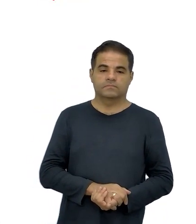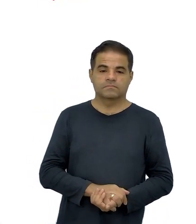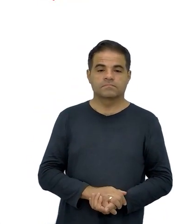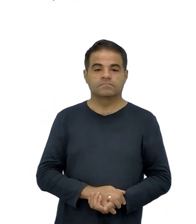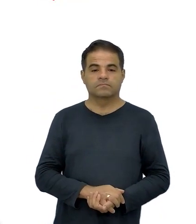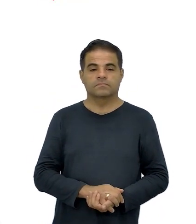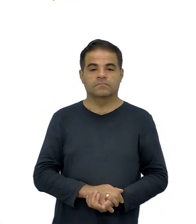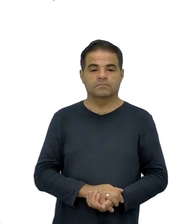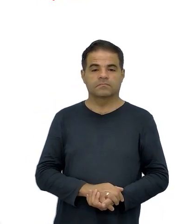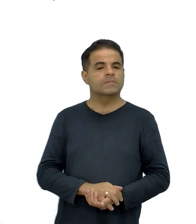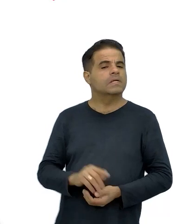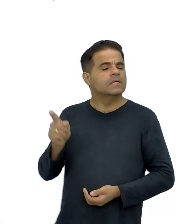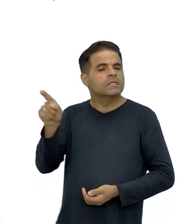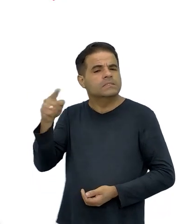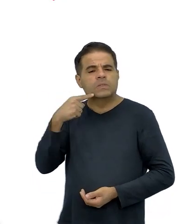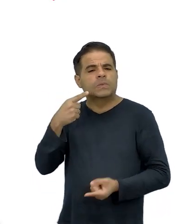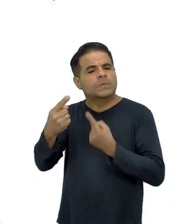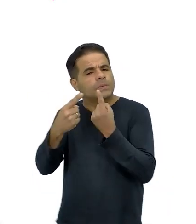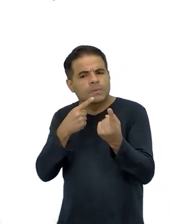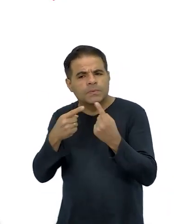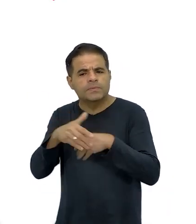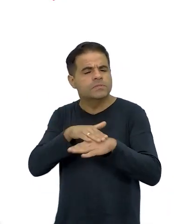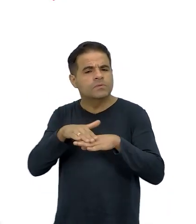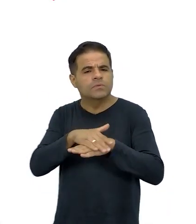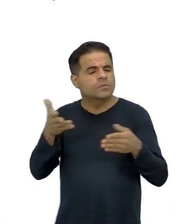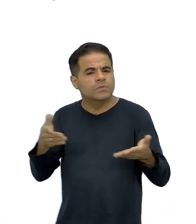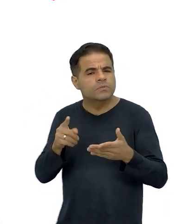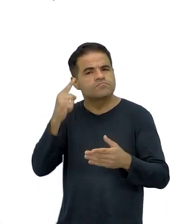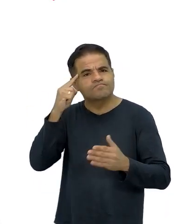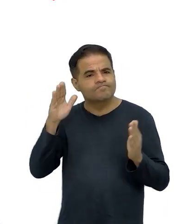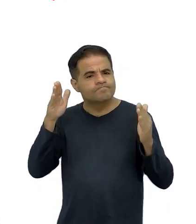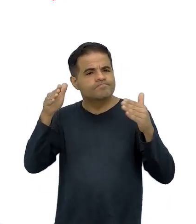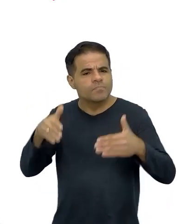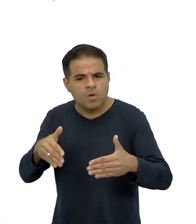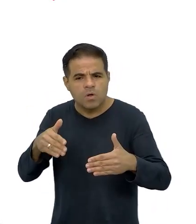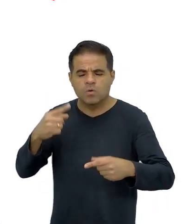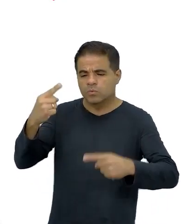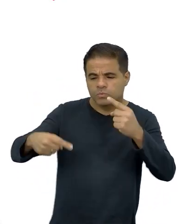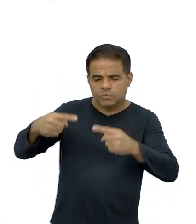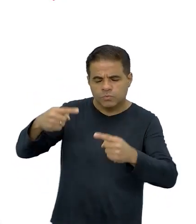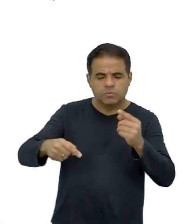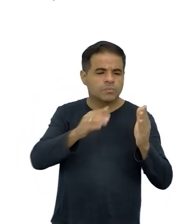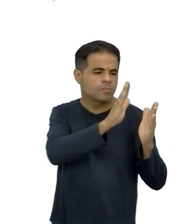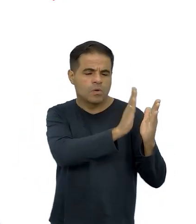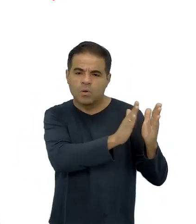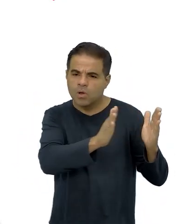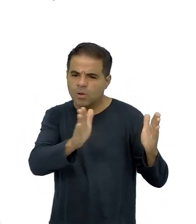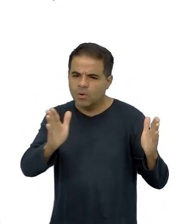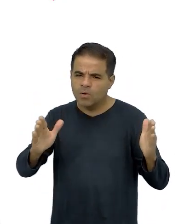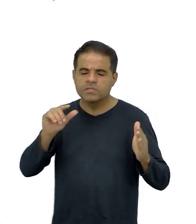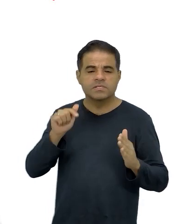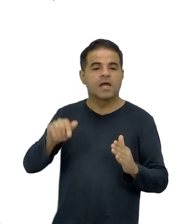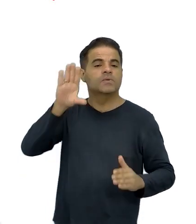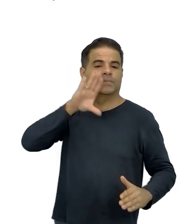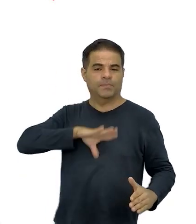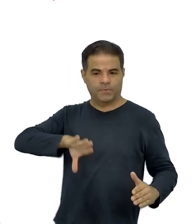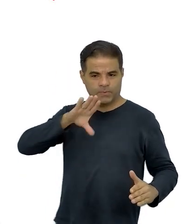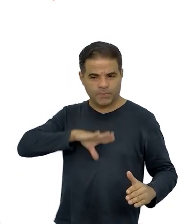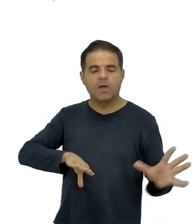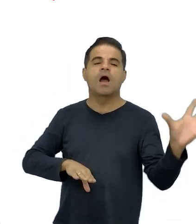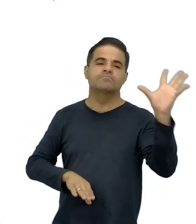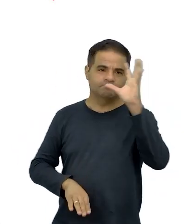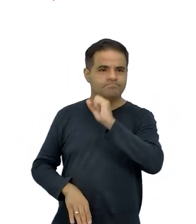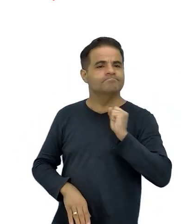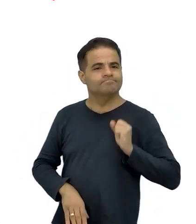Bem, essa nossa conversa de hoje tem como foco discutir a sequência didática 7 de língua portuguesa do